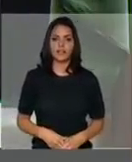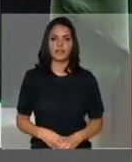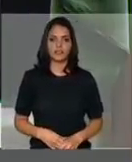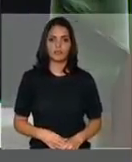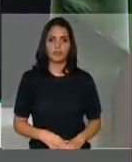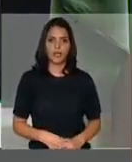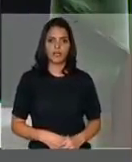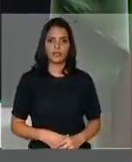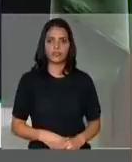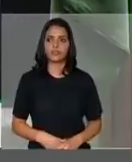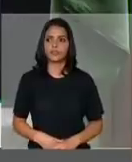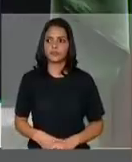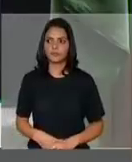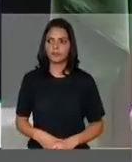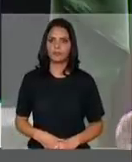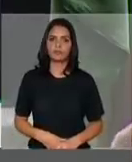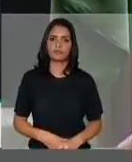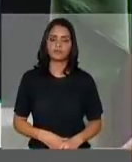Ou eu preciso ler o relatório?